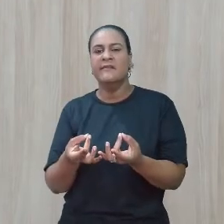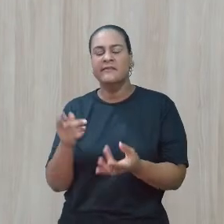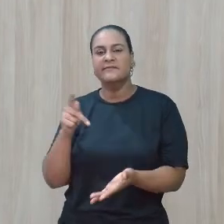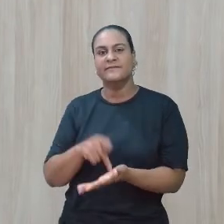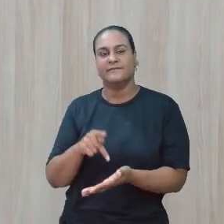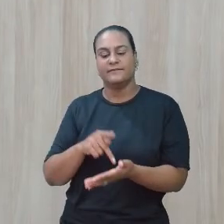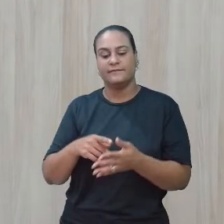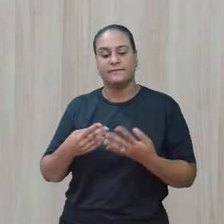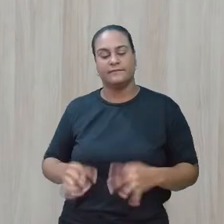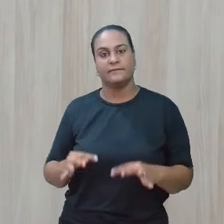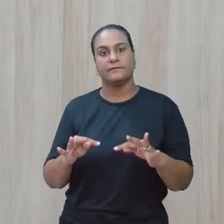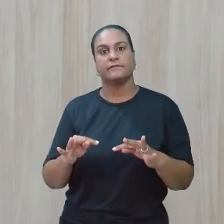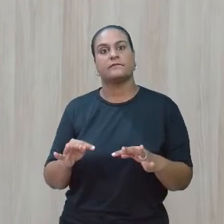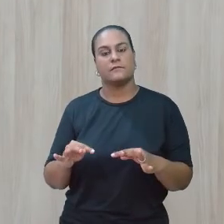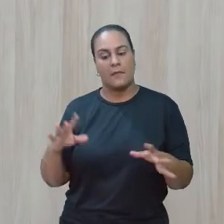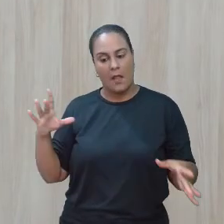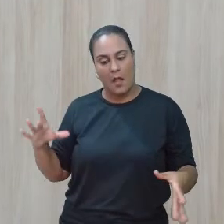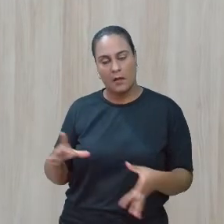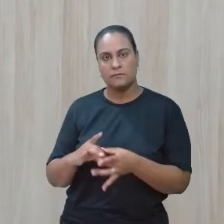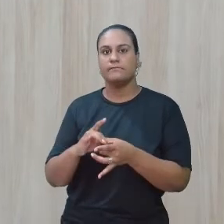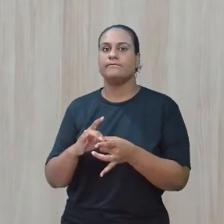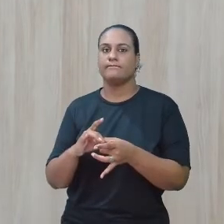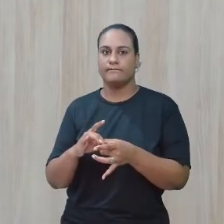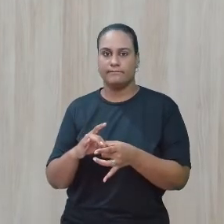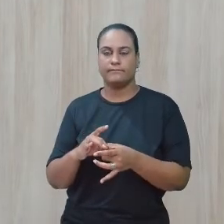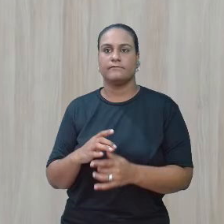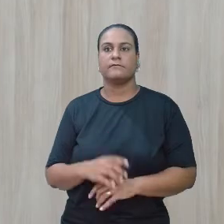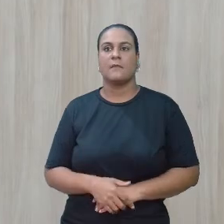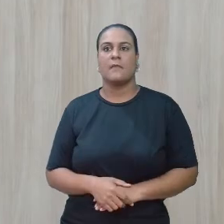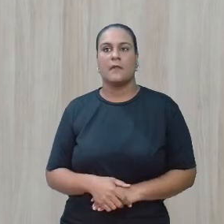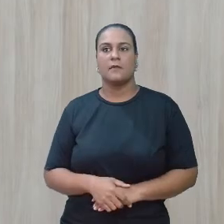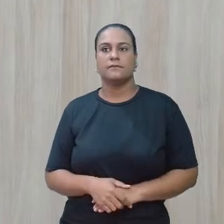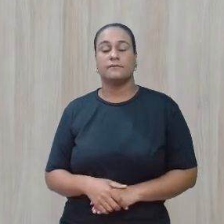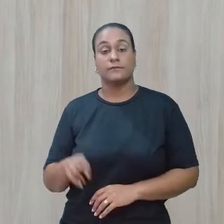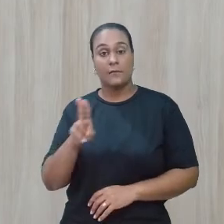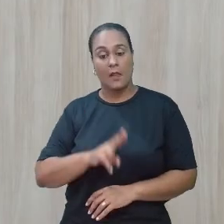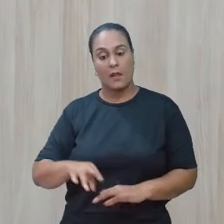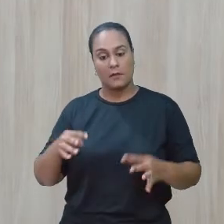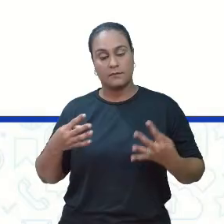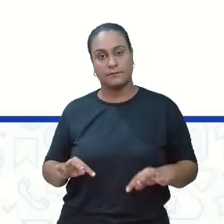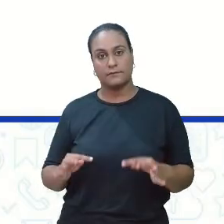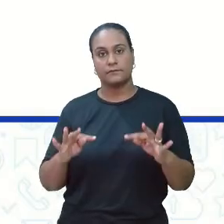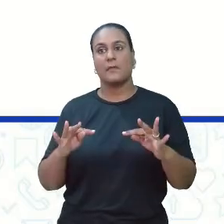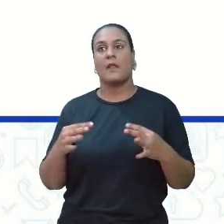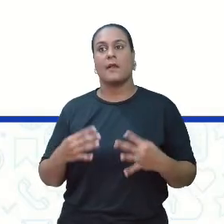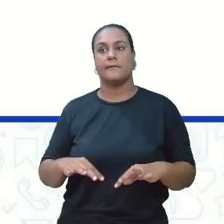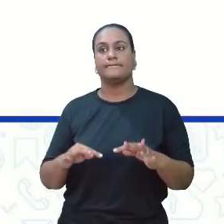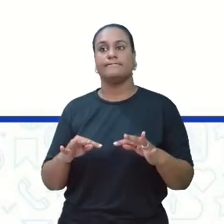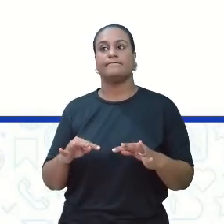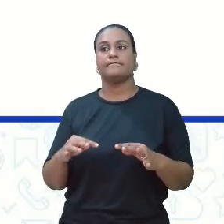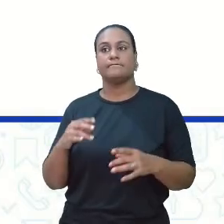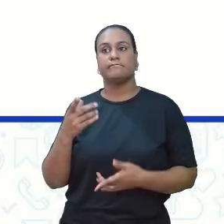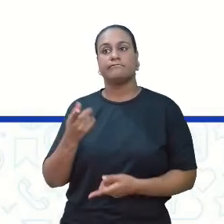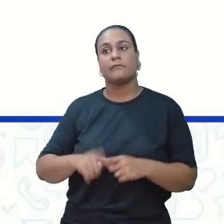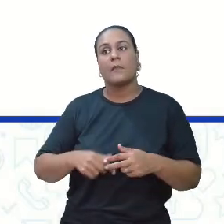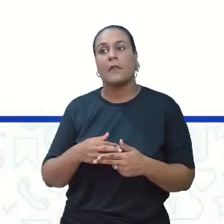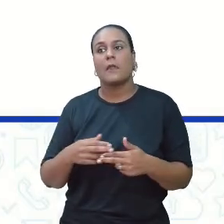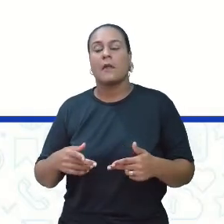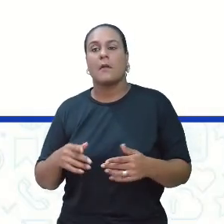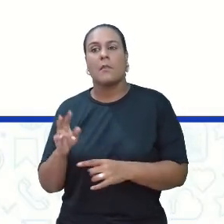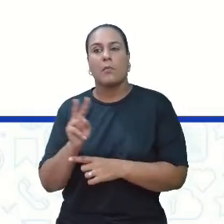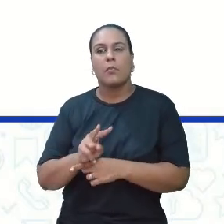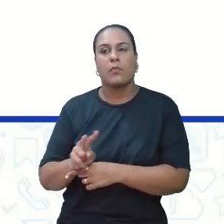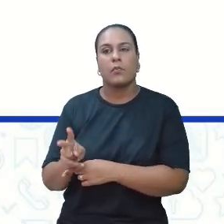a tecnologia é uma aliada, né, nessa questão. O uso de geotecnologias e de instrumentos